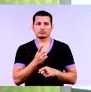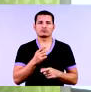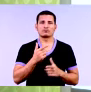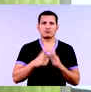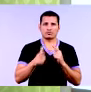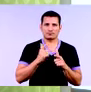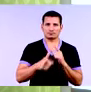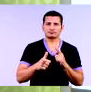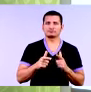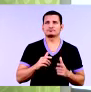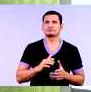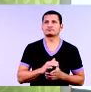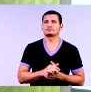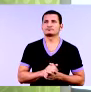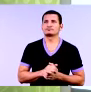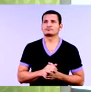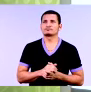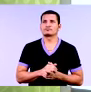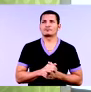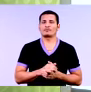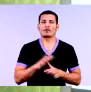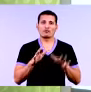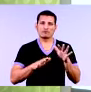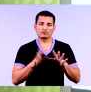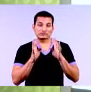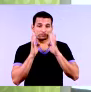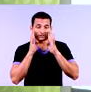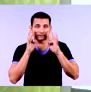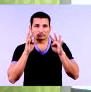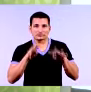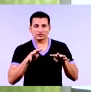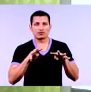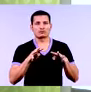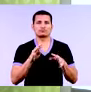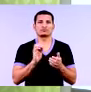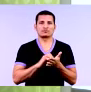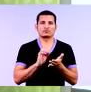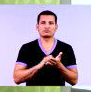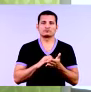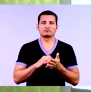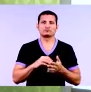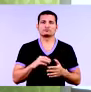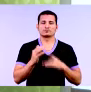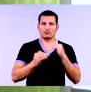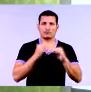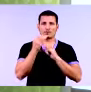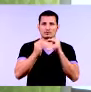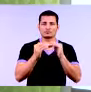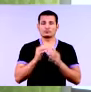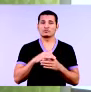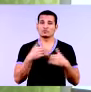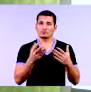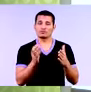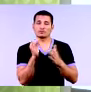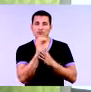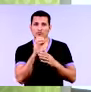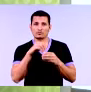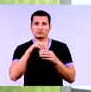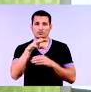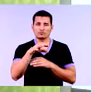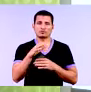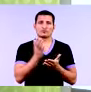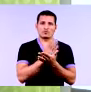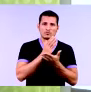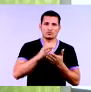tipo de, às vezes, de desatenção do desenvolvimento. Nós vamos disponibilizar esse conteúdo e alguns